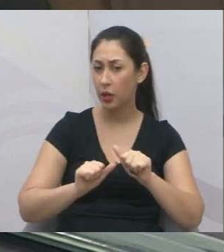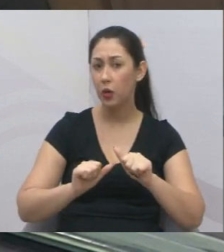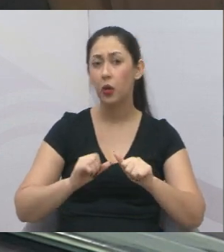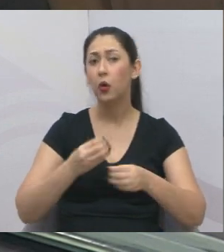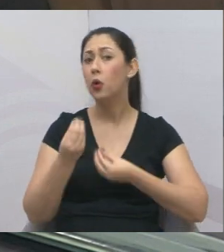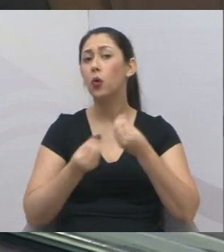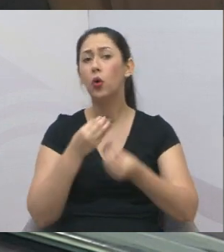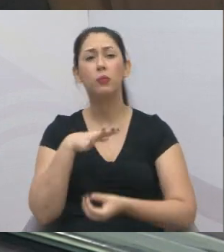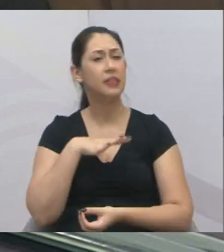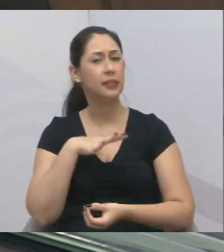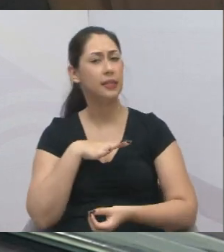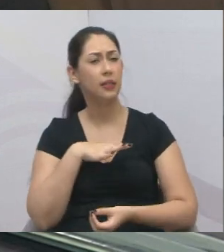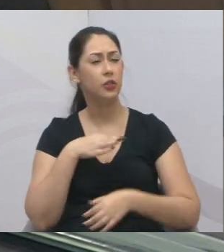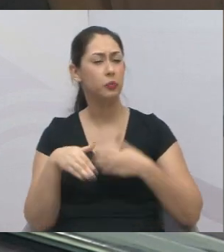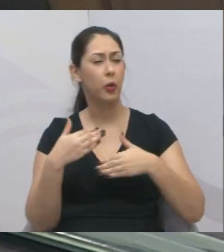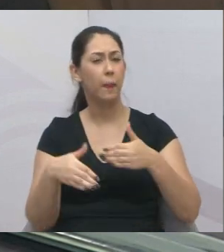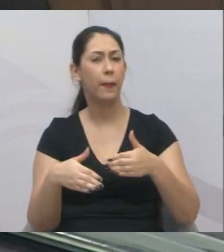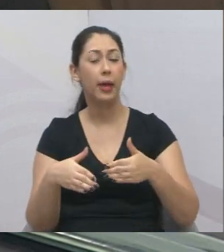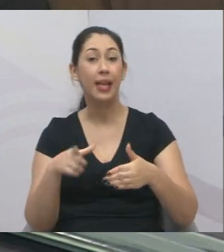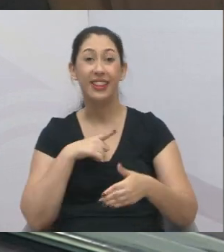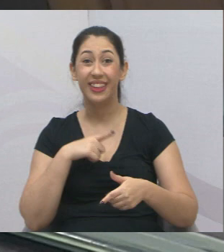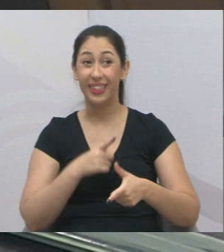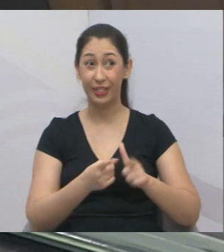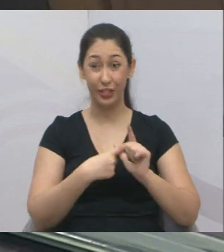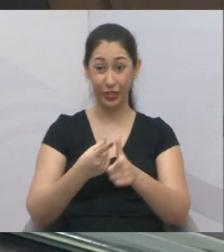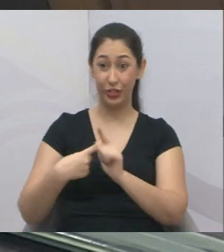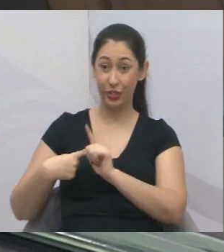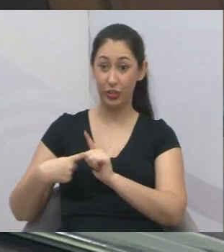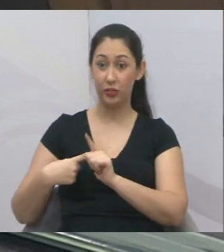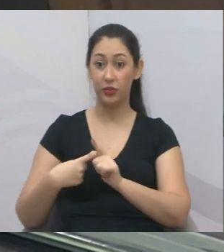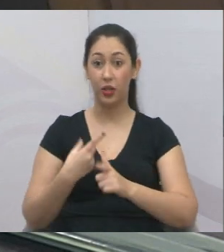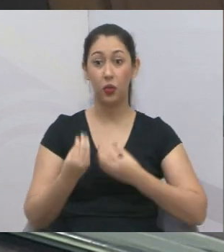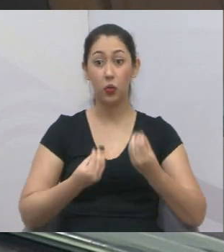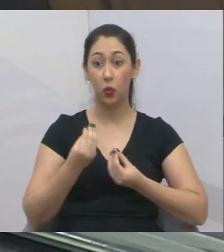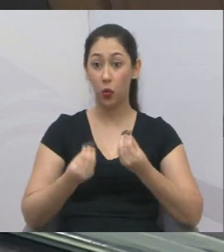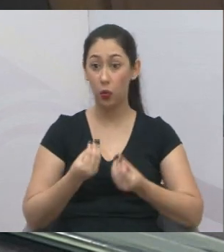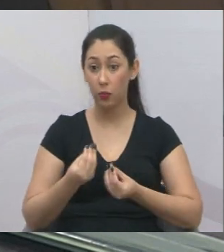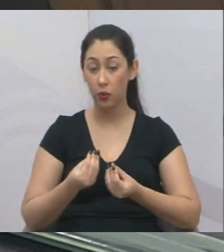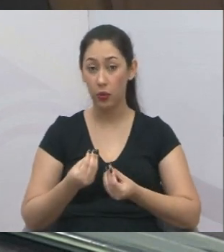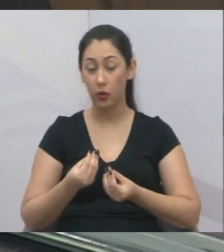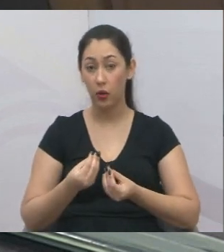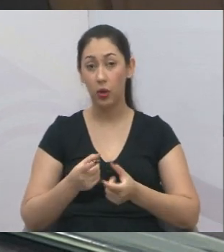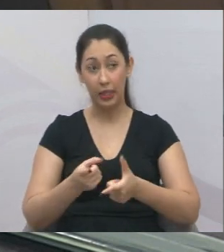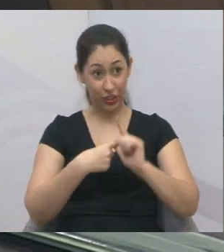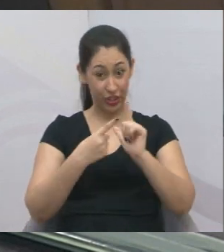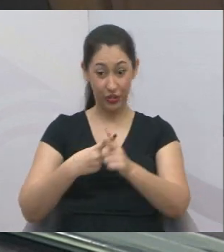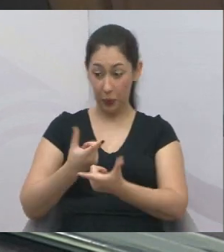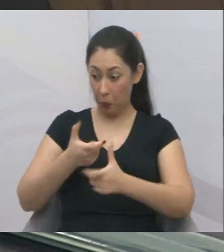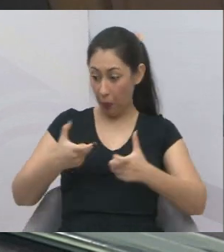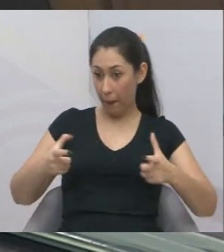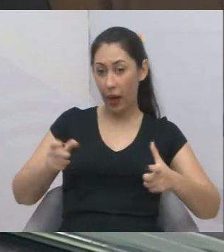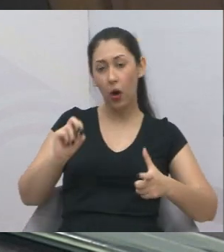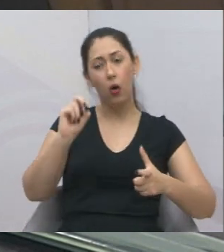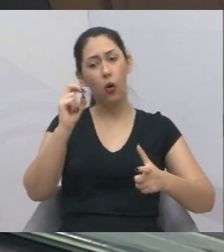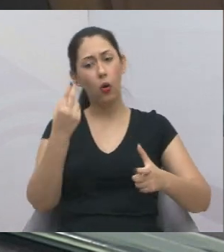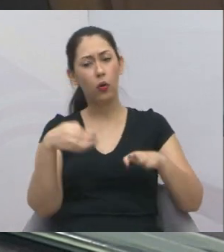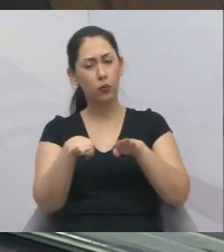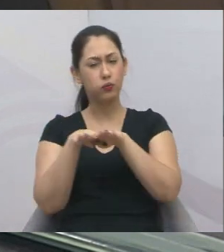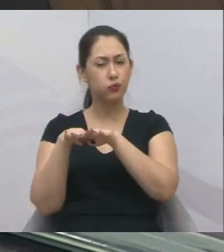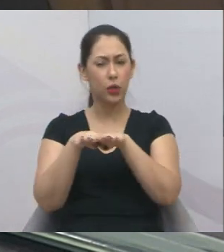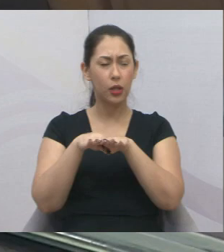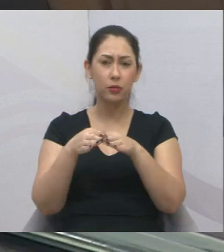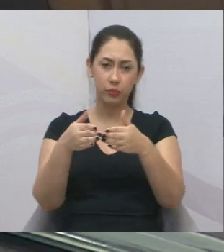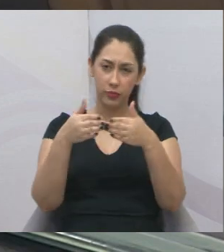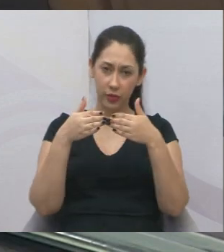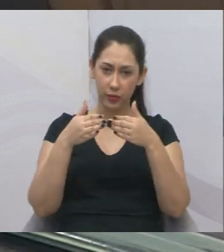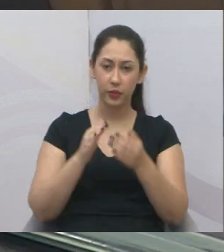isso? Está positivo? Temos muitas dívidas. Quem assume? Assume com muitas dívidas? Ou o município está equilibrado? Por